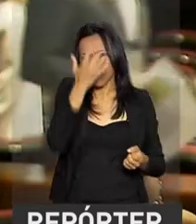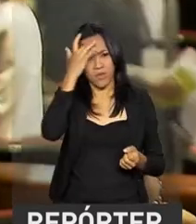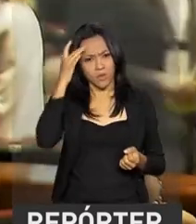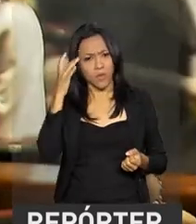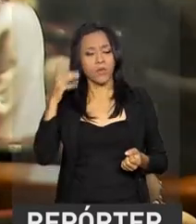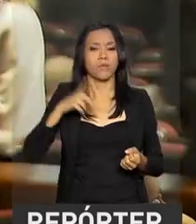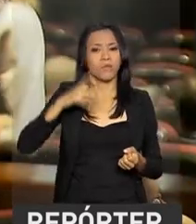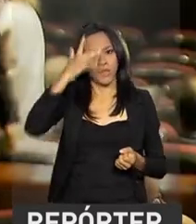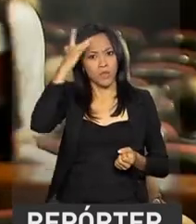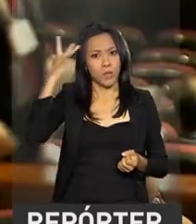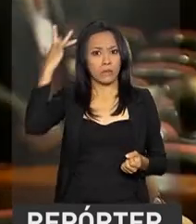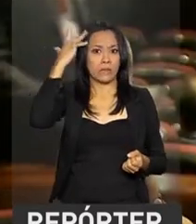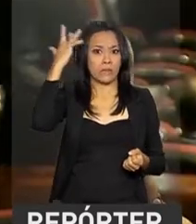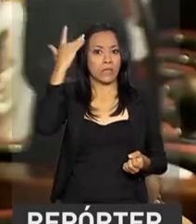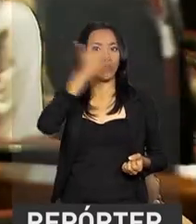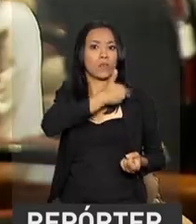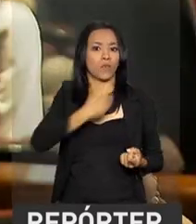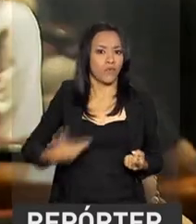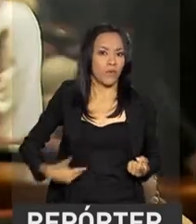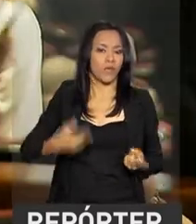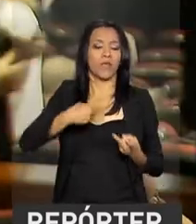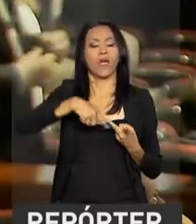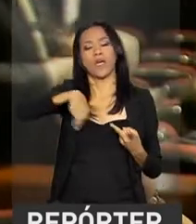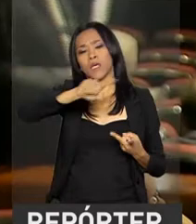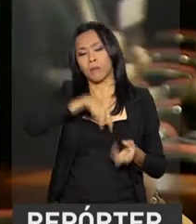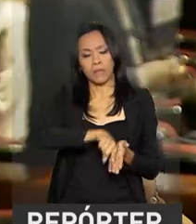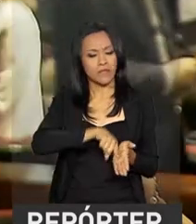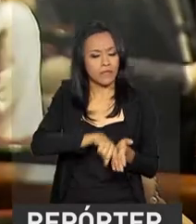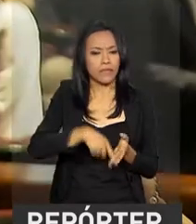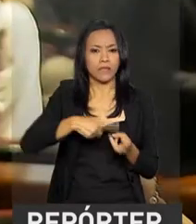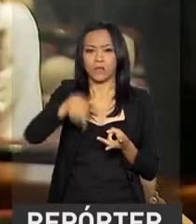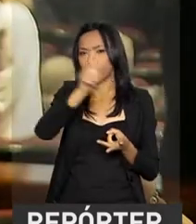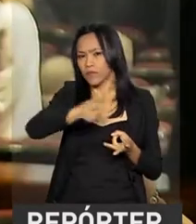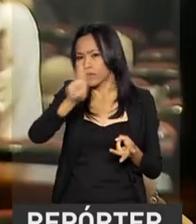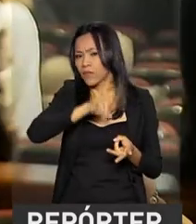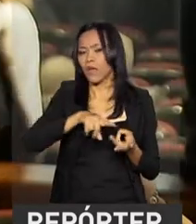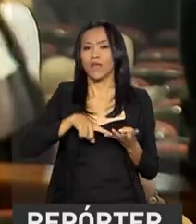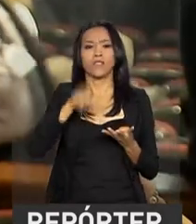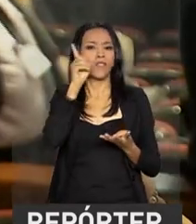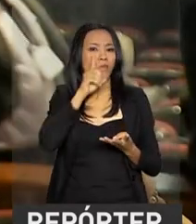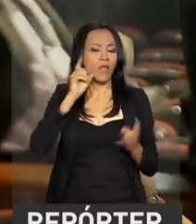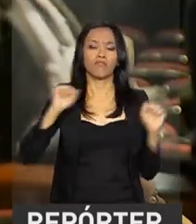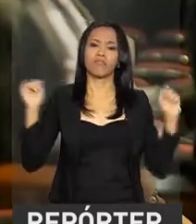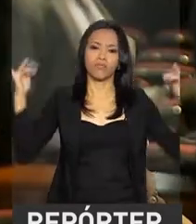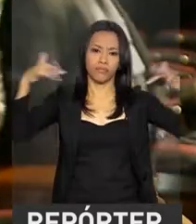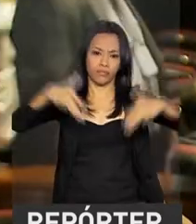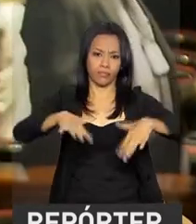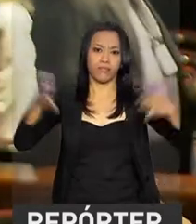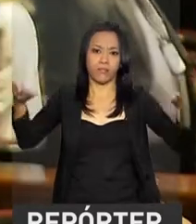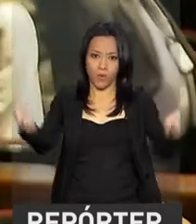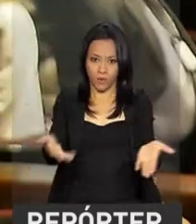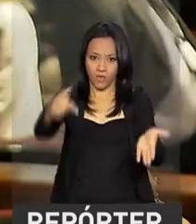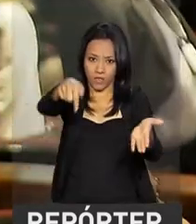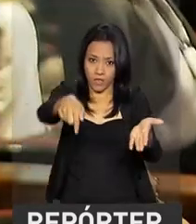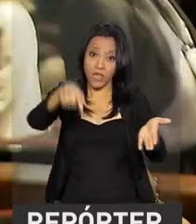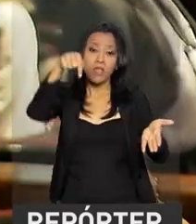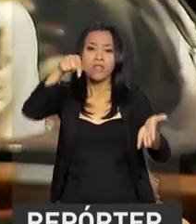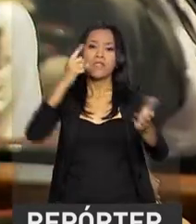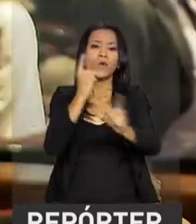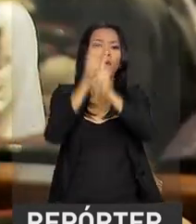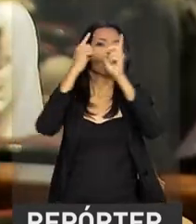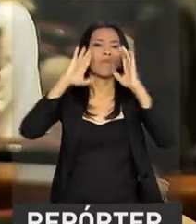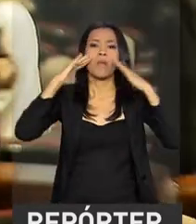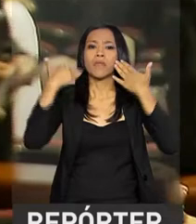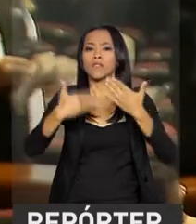da indústria, autoridades do governo, pesquisadores, acadêmicos e parlamentares. No encontro, vão ser apresentados dados relativos